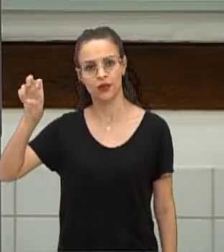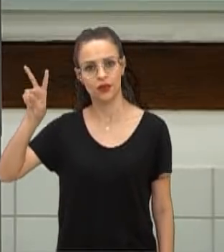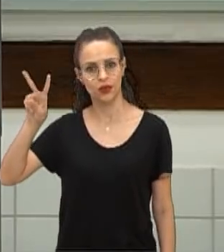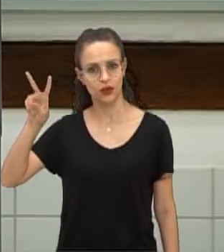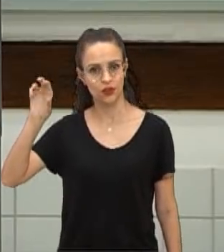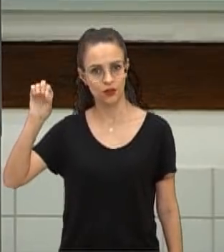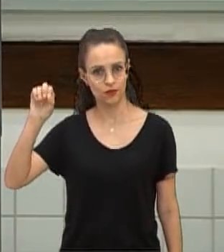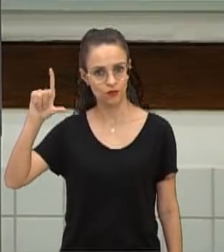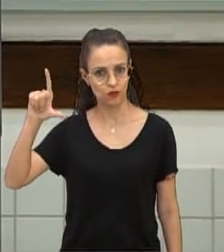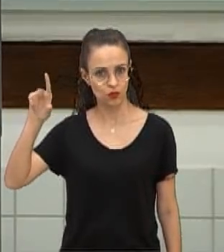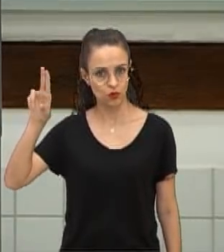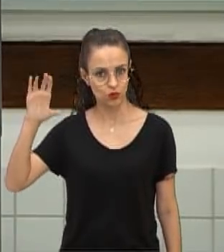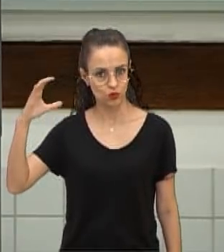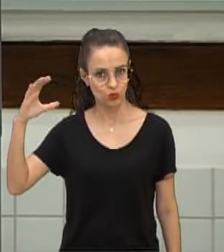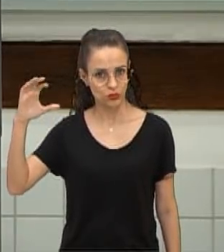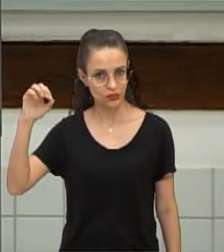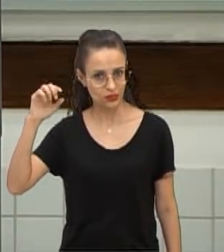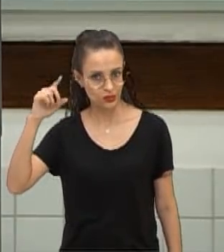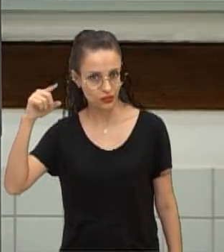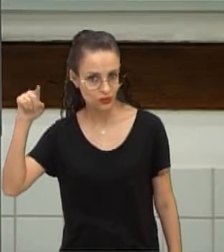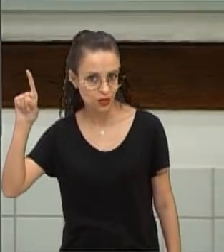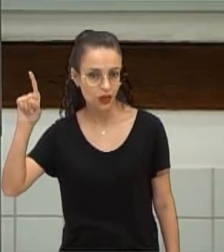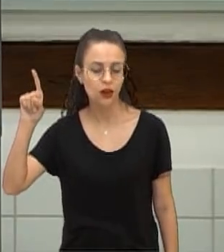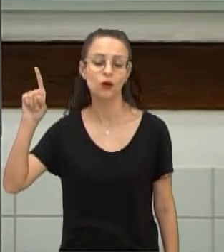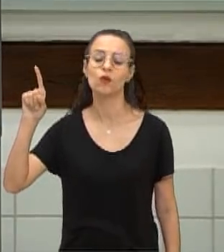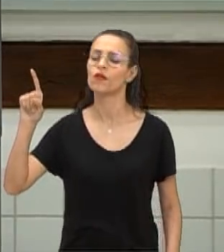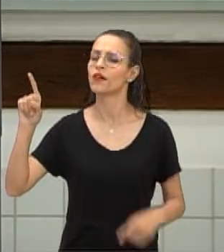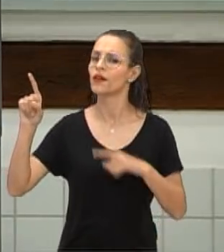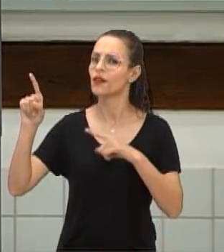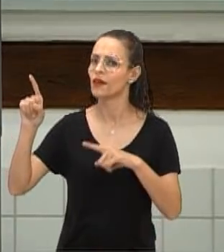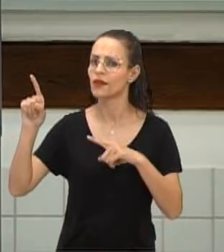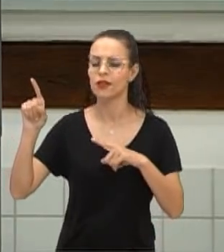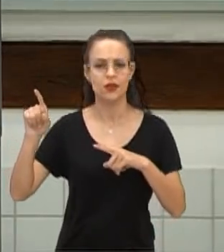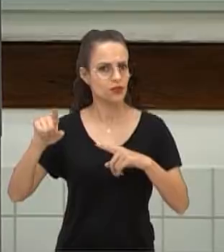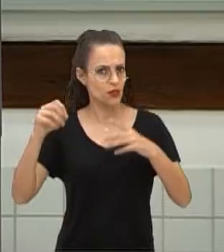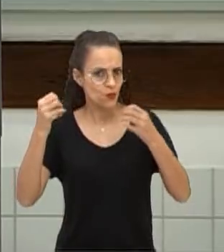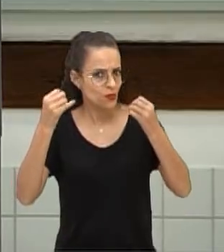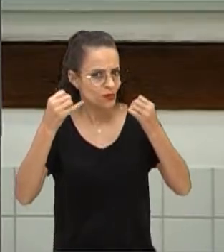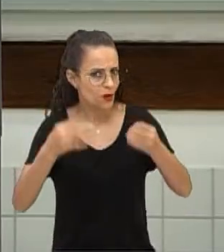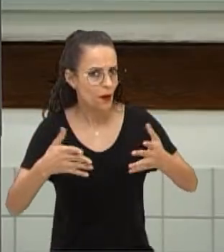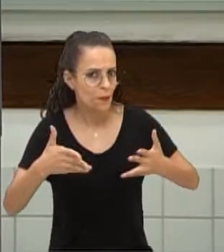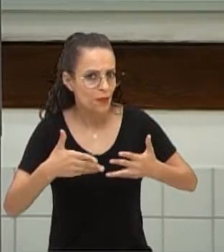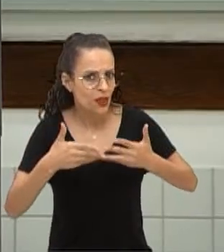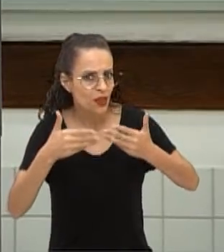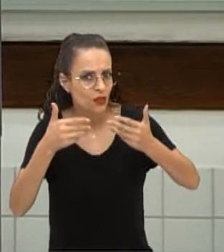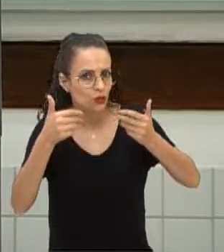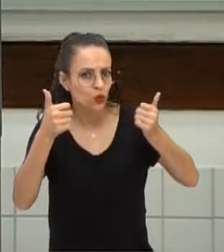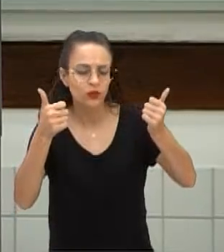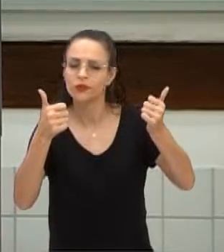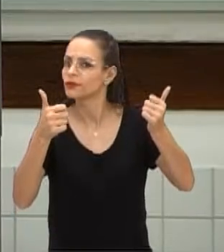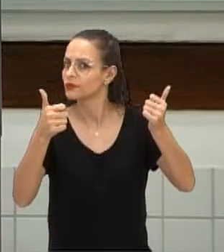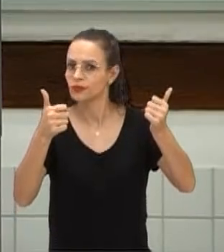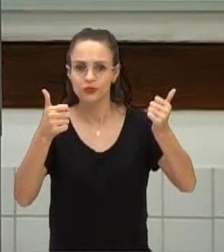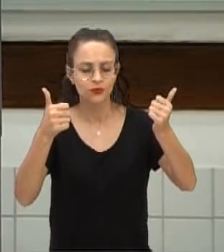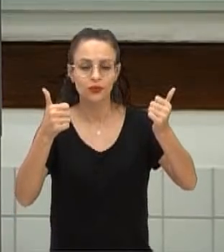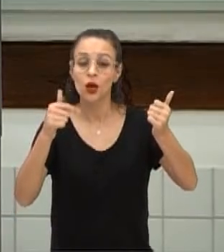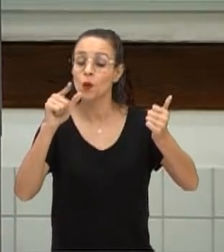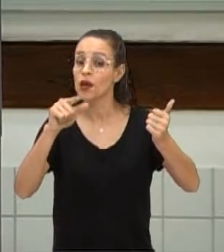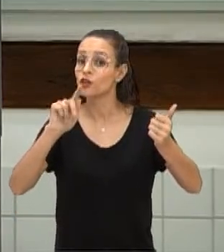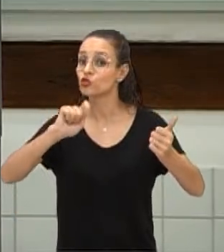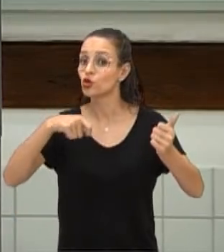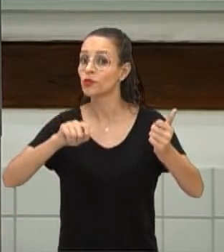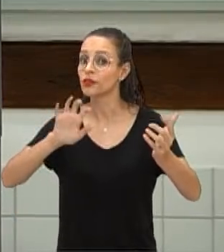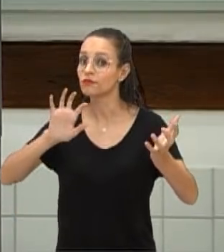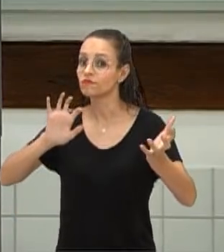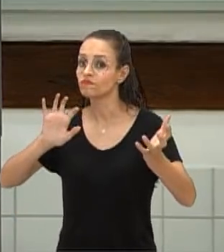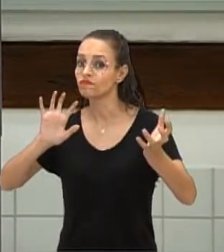Darwin, vocês já vão conhecer daqui a pouco, falava em evolução, ele não falava em melhoria, ele falava em